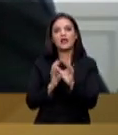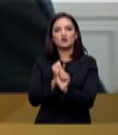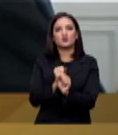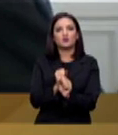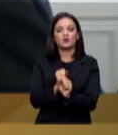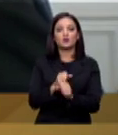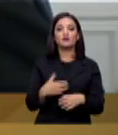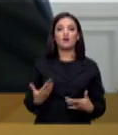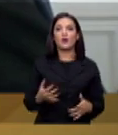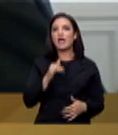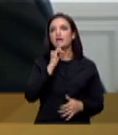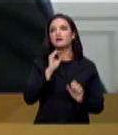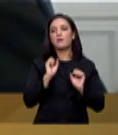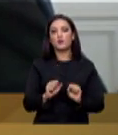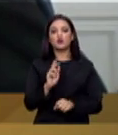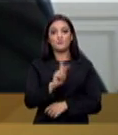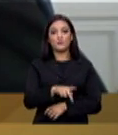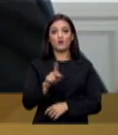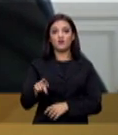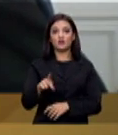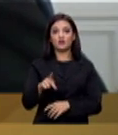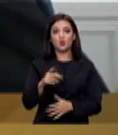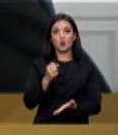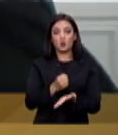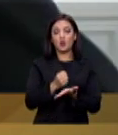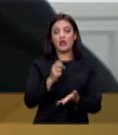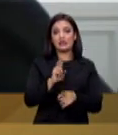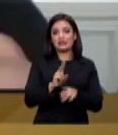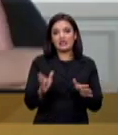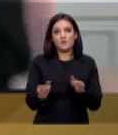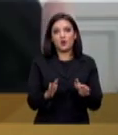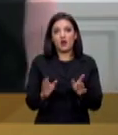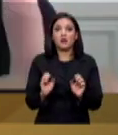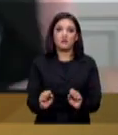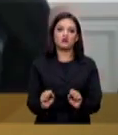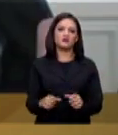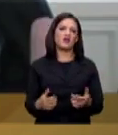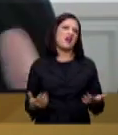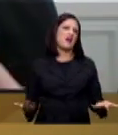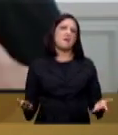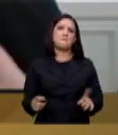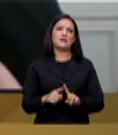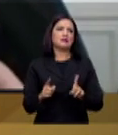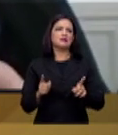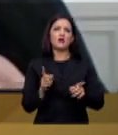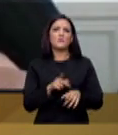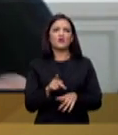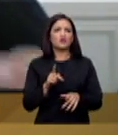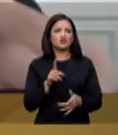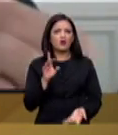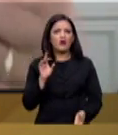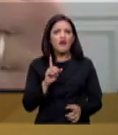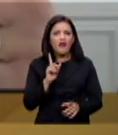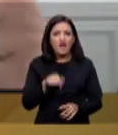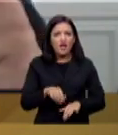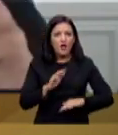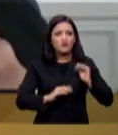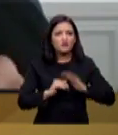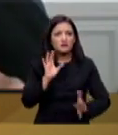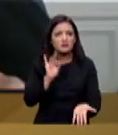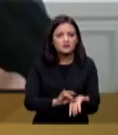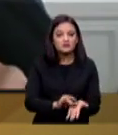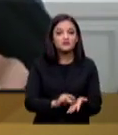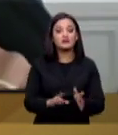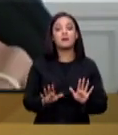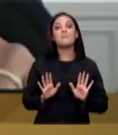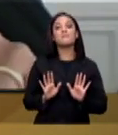de professores temporários, um ano mais um ano. Ah, mas o cargo de professor é permanente. Sim, mas a